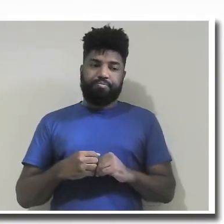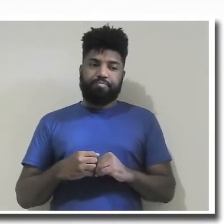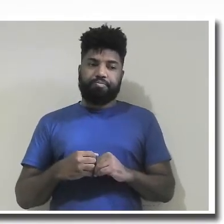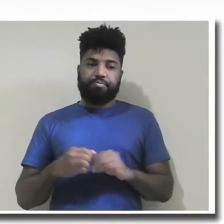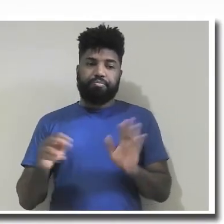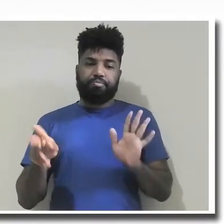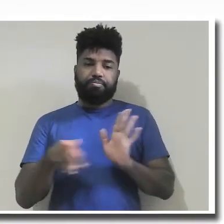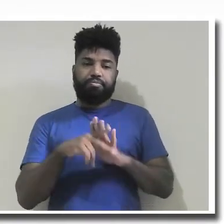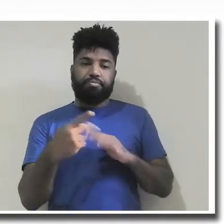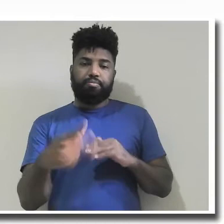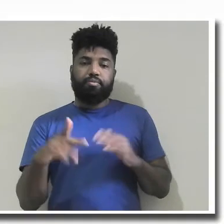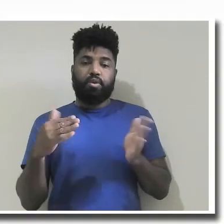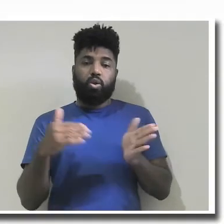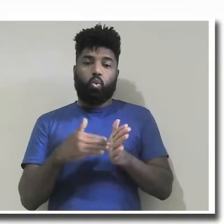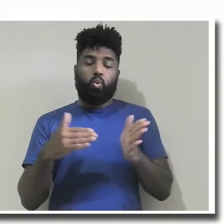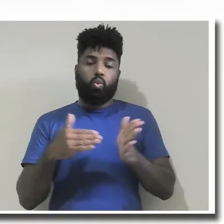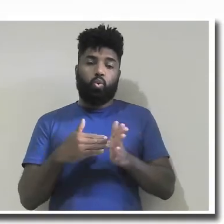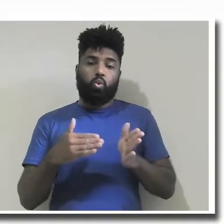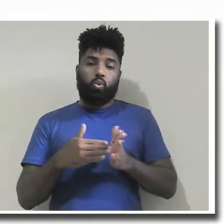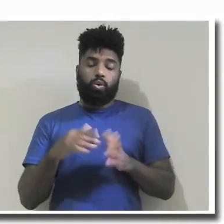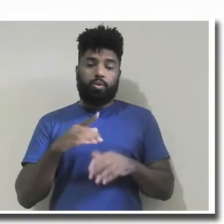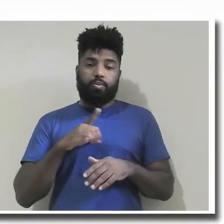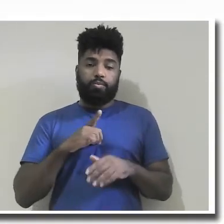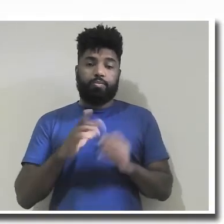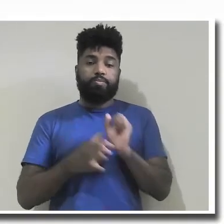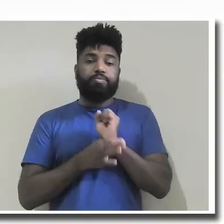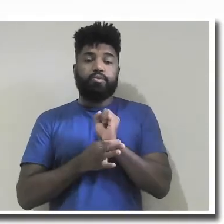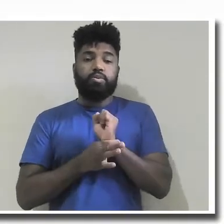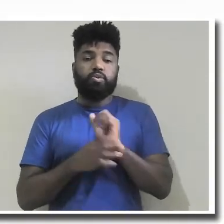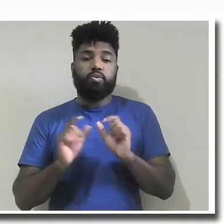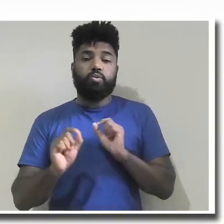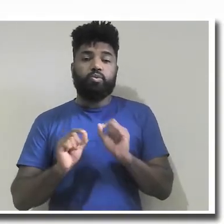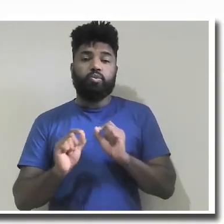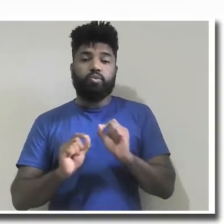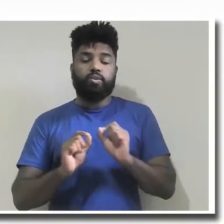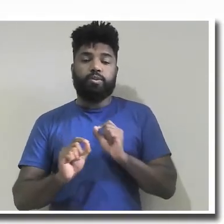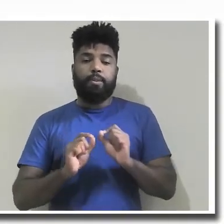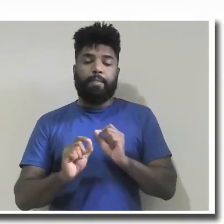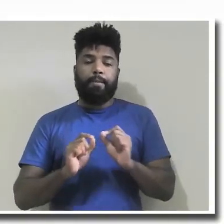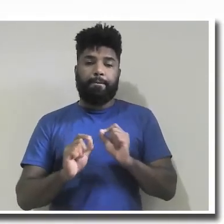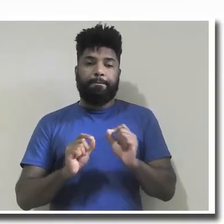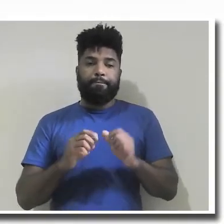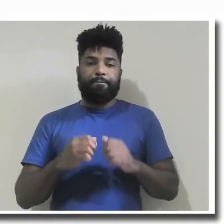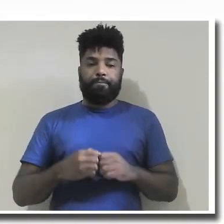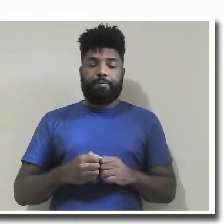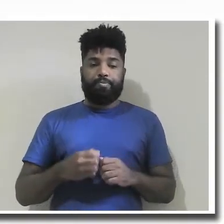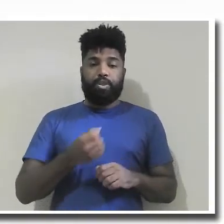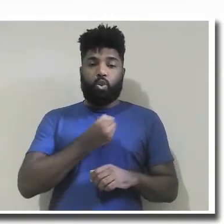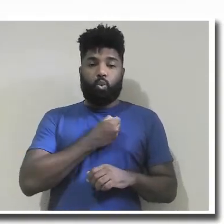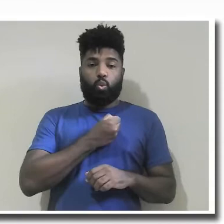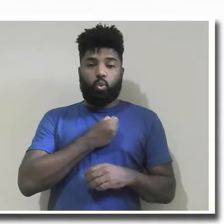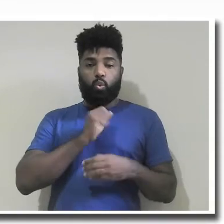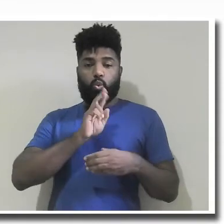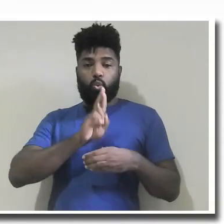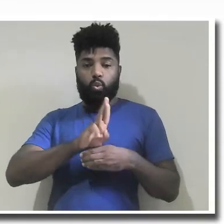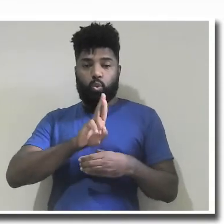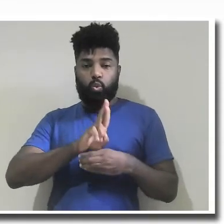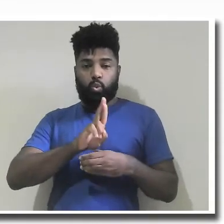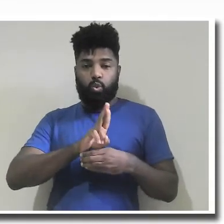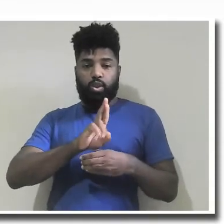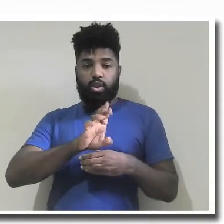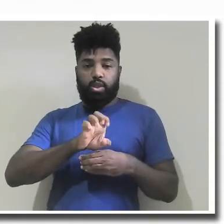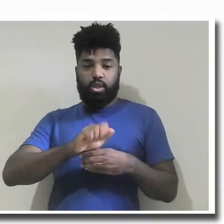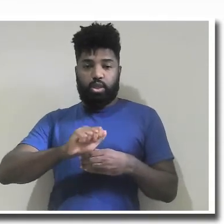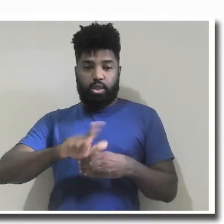última propriedade, temos a garantia de que, para todo real A